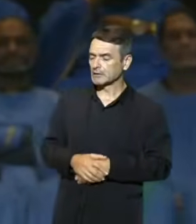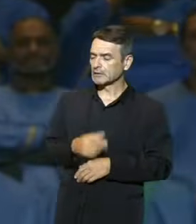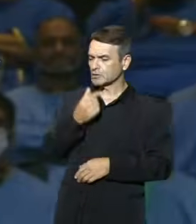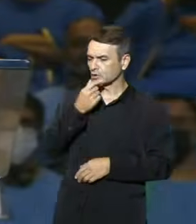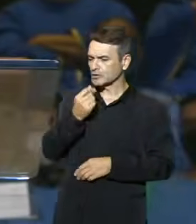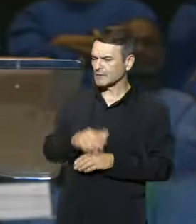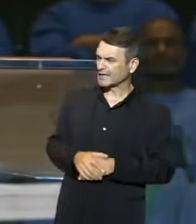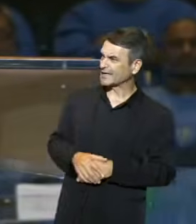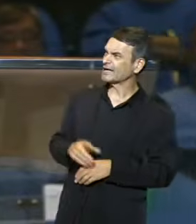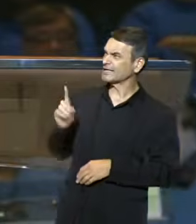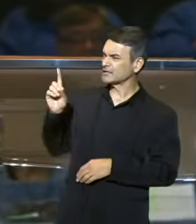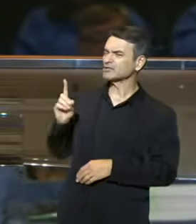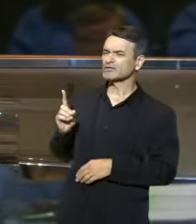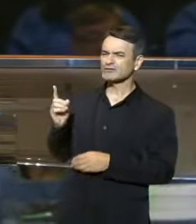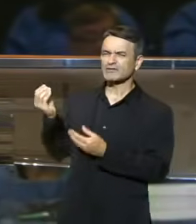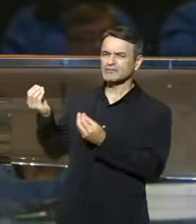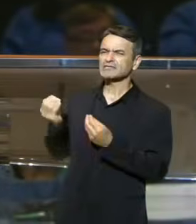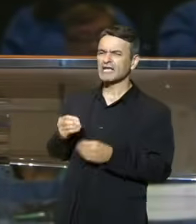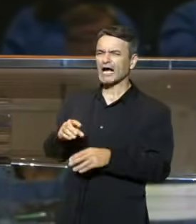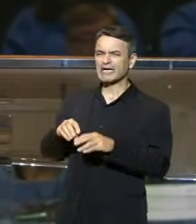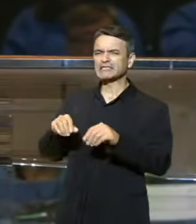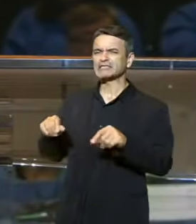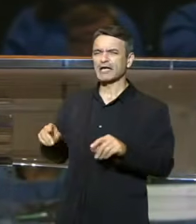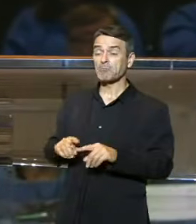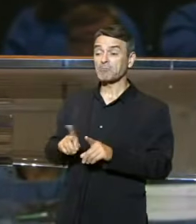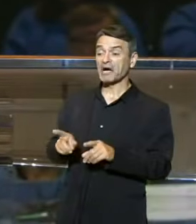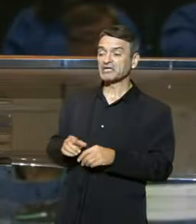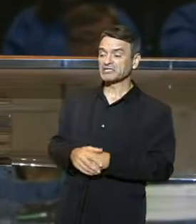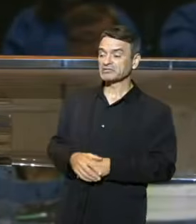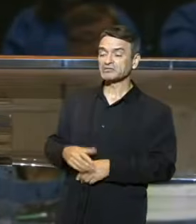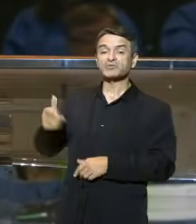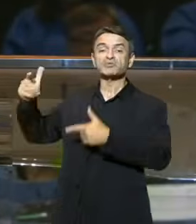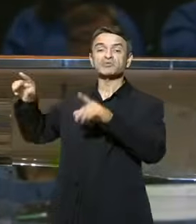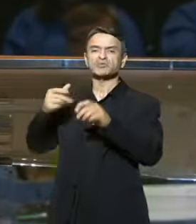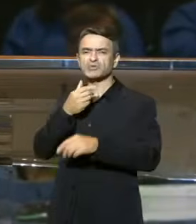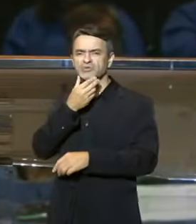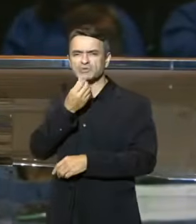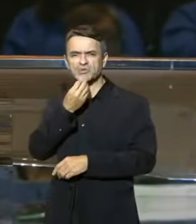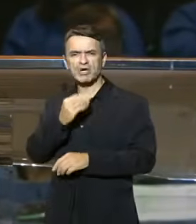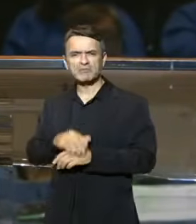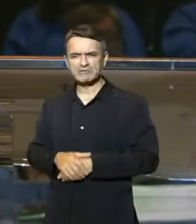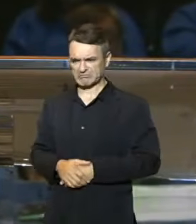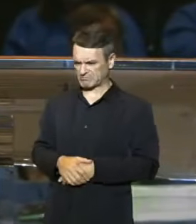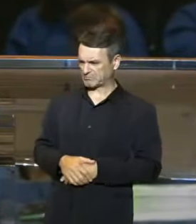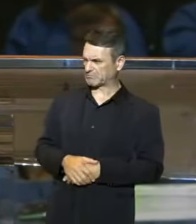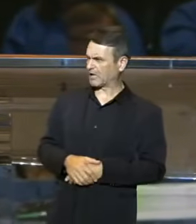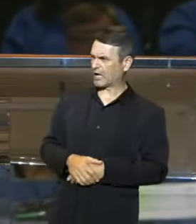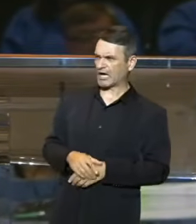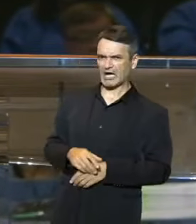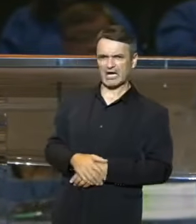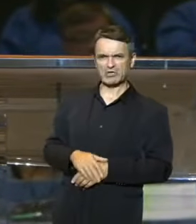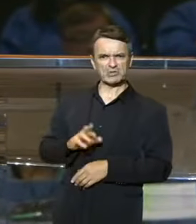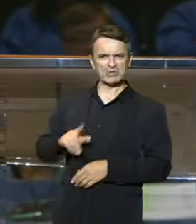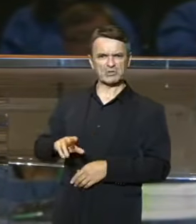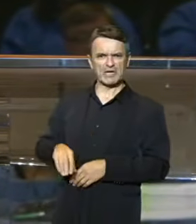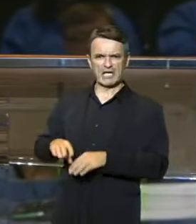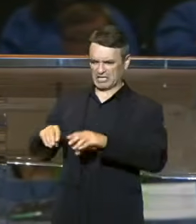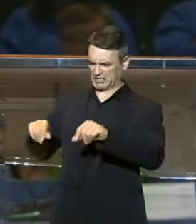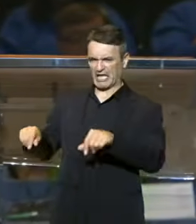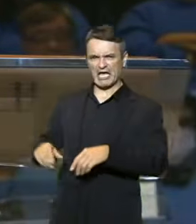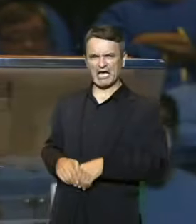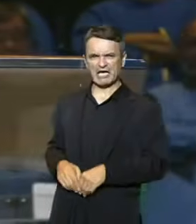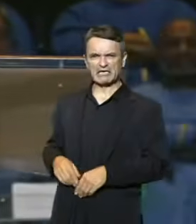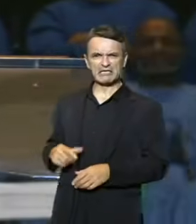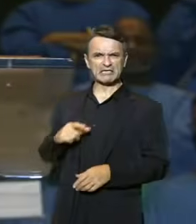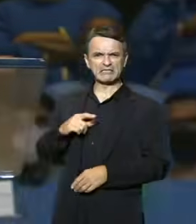Deus vai nos dar essa terra. Mas os outros espias dizem: não, essa terra é boa, mas tem gigantes, é